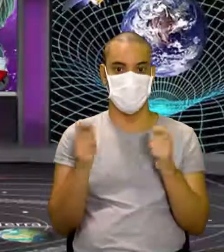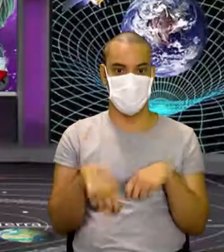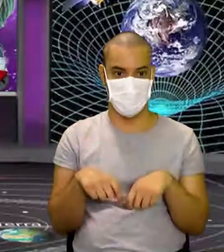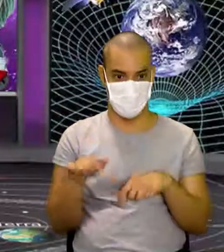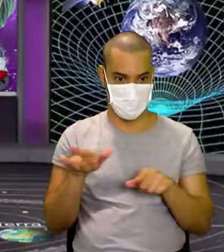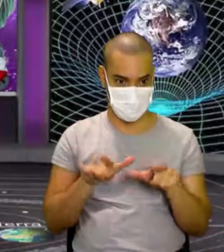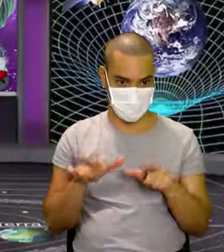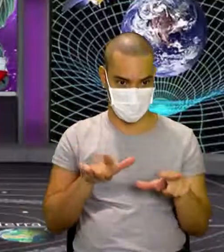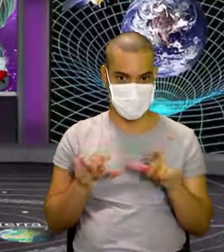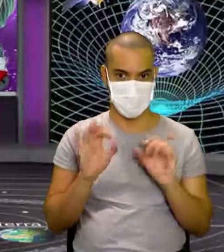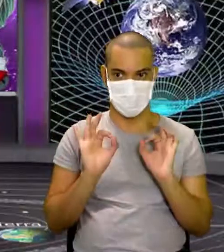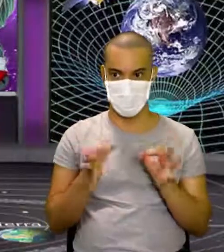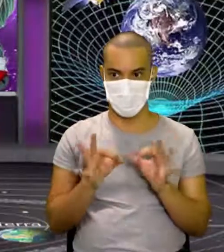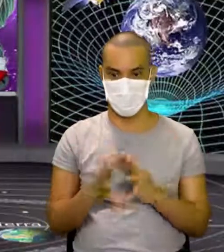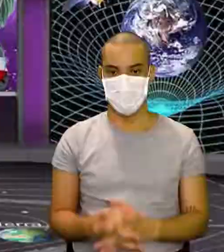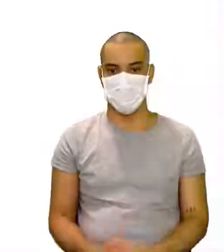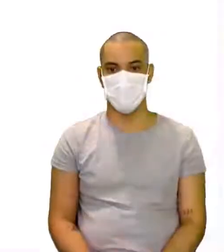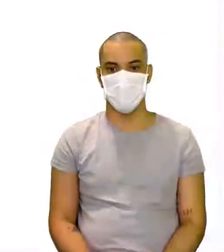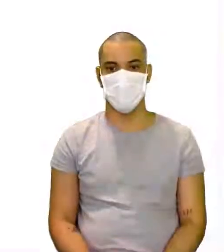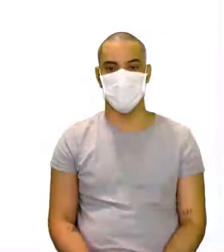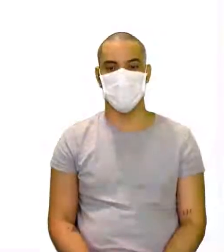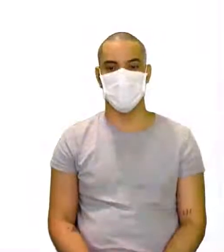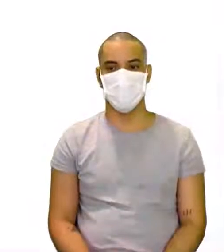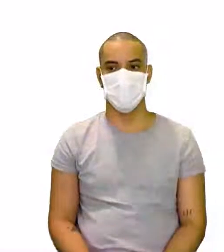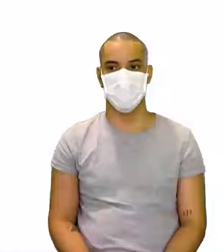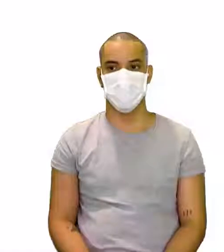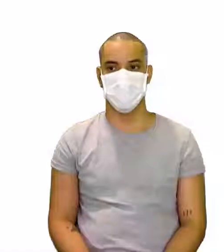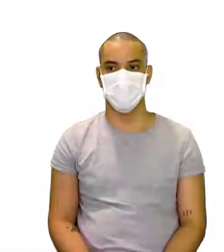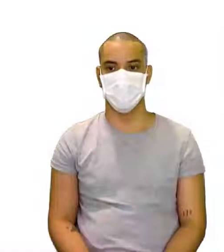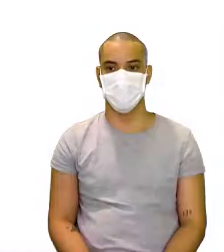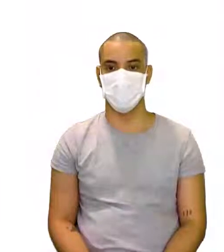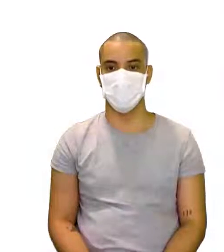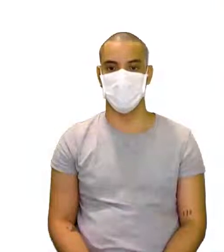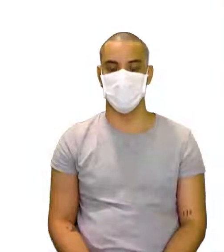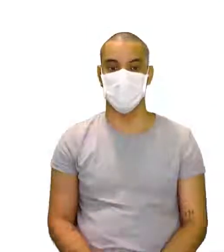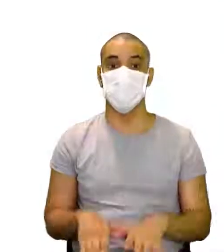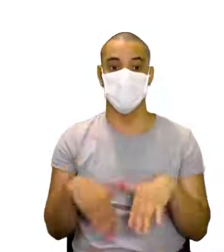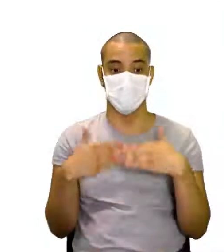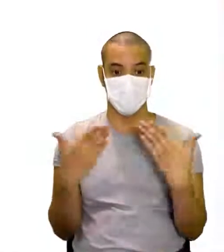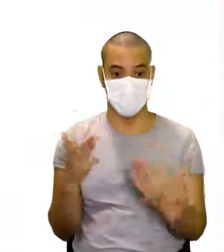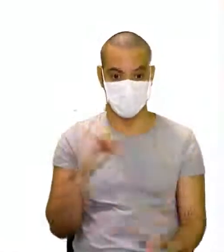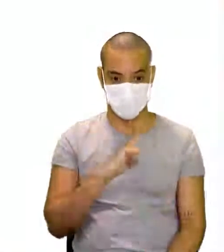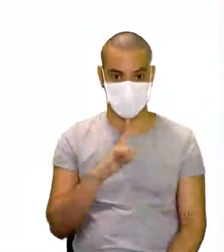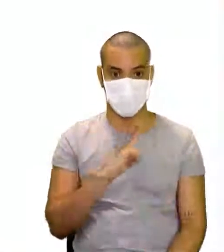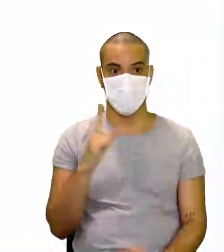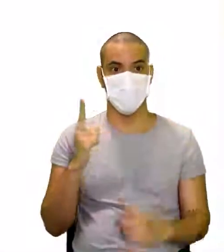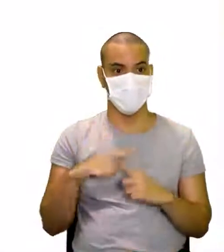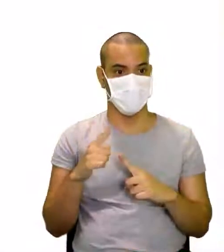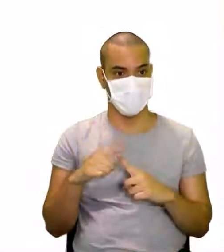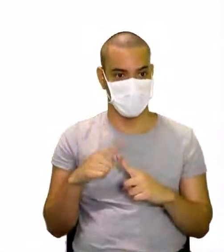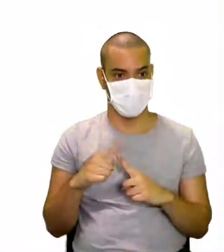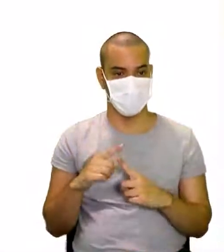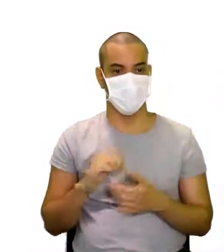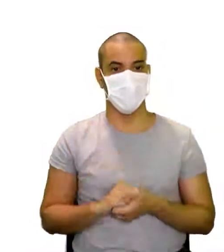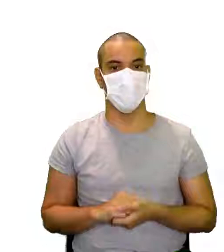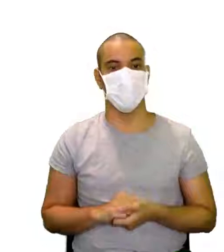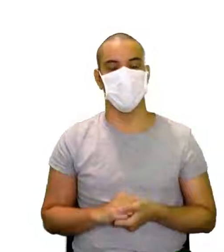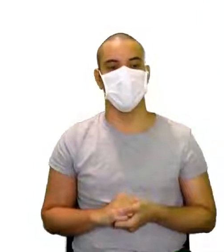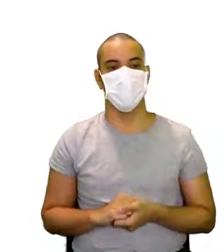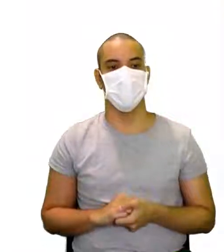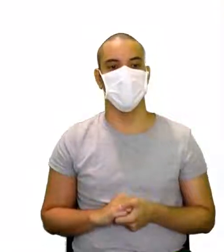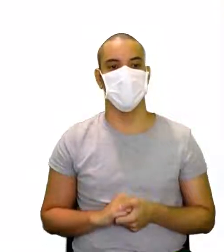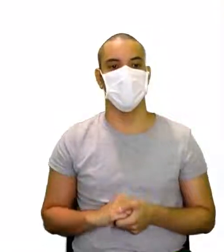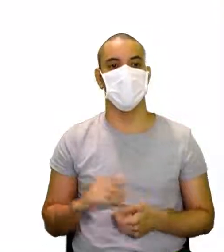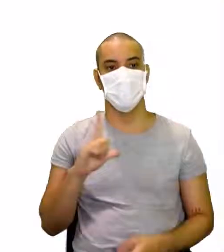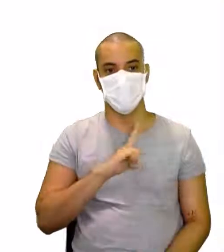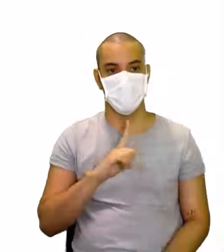trabalhar, ok? Vamos continuar, olha só. Então, nós temos aí os vários tipos de ímã e a gente também tem que o